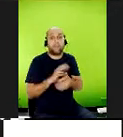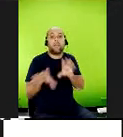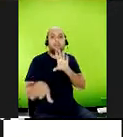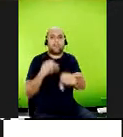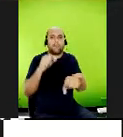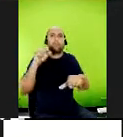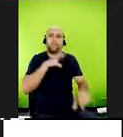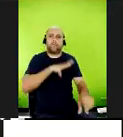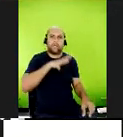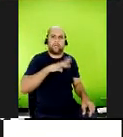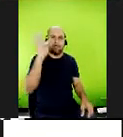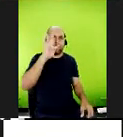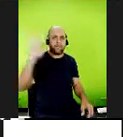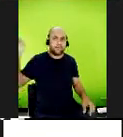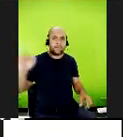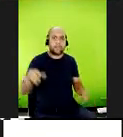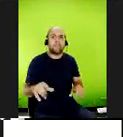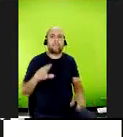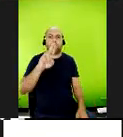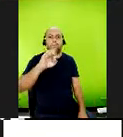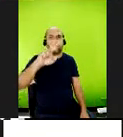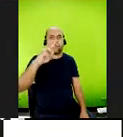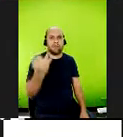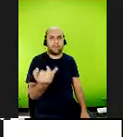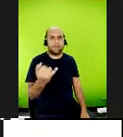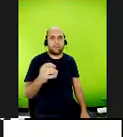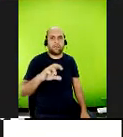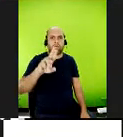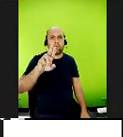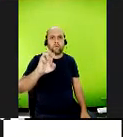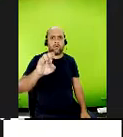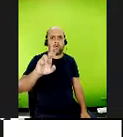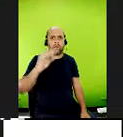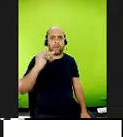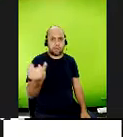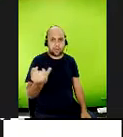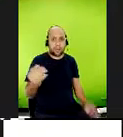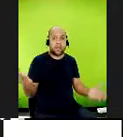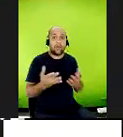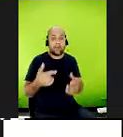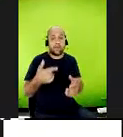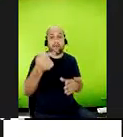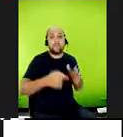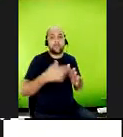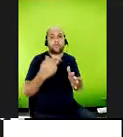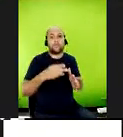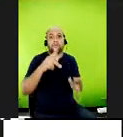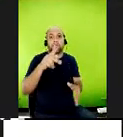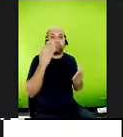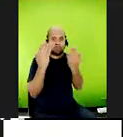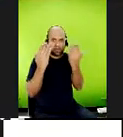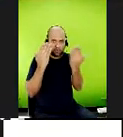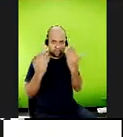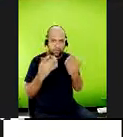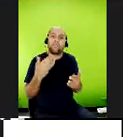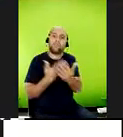letras português e francês pela Universidade Federal do Rio de Janeiro e nesse exato momento estou no 7º período de Psicologia então eu sou tão Universitário